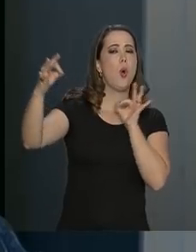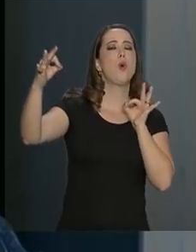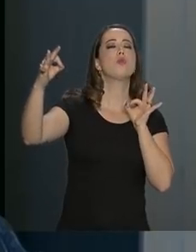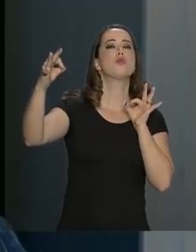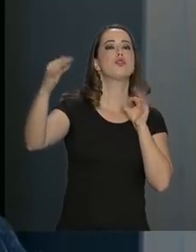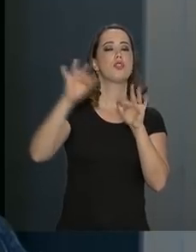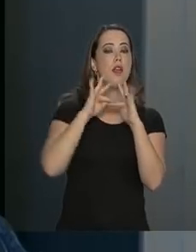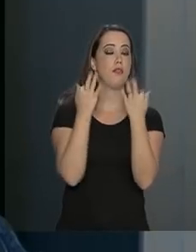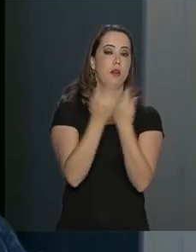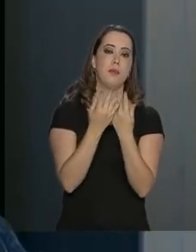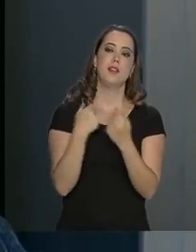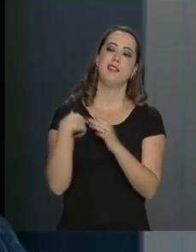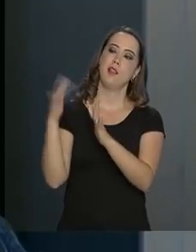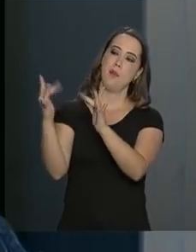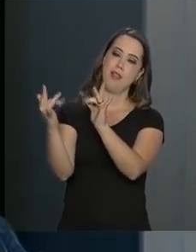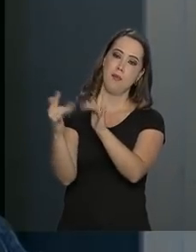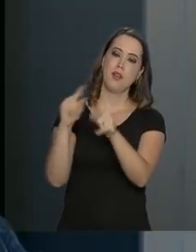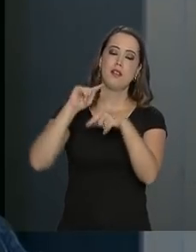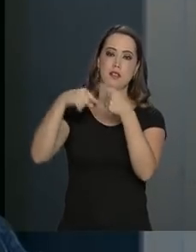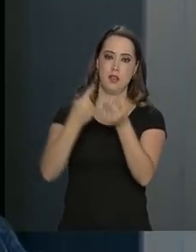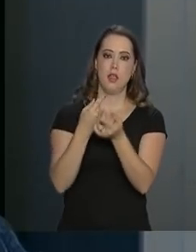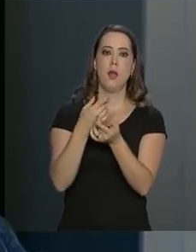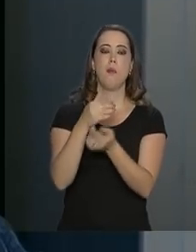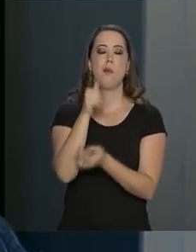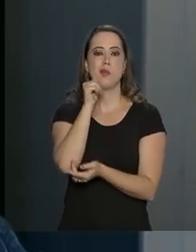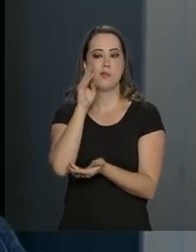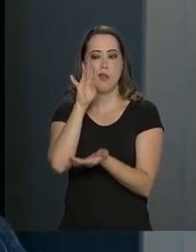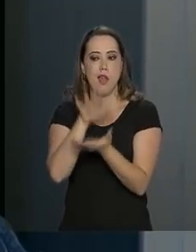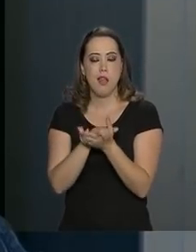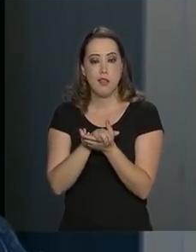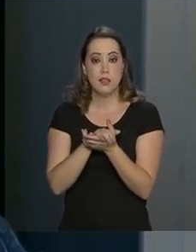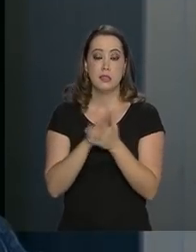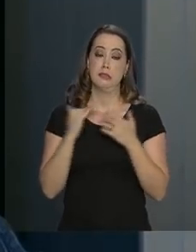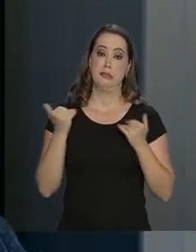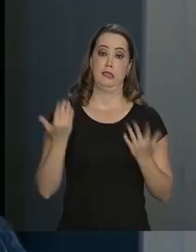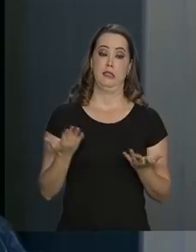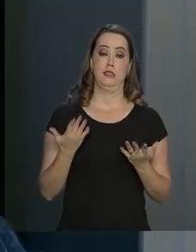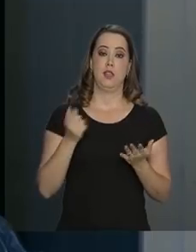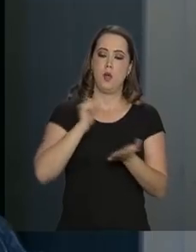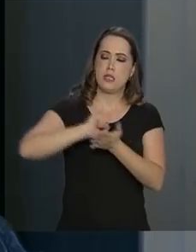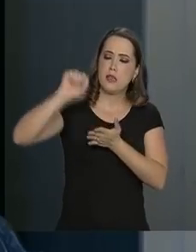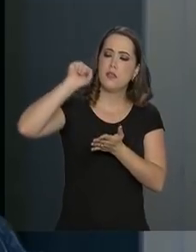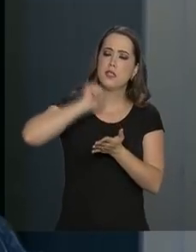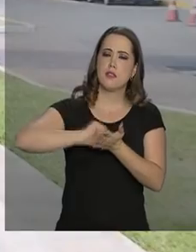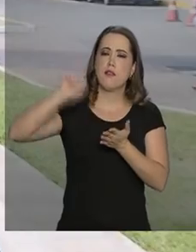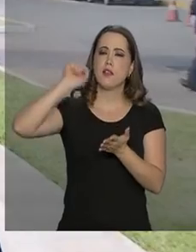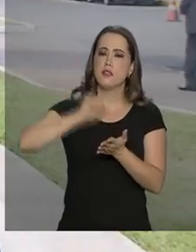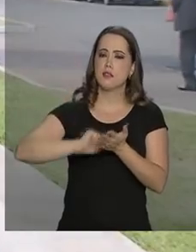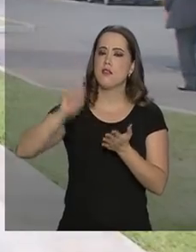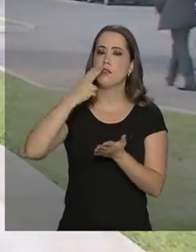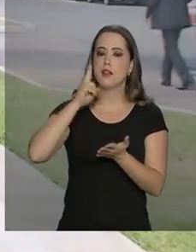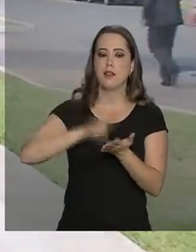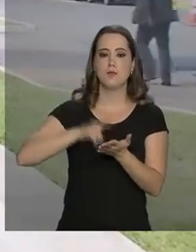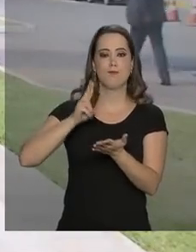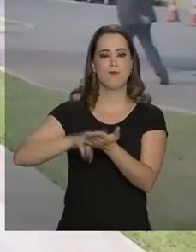distante da minha namorada que depois se tornou minha esposa eu escrevi muita carta